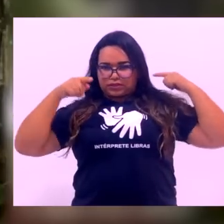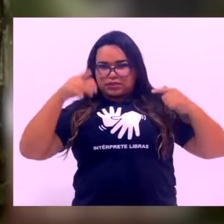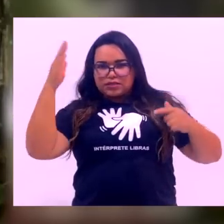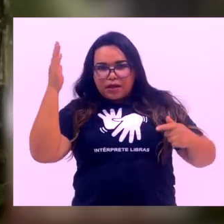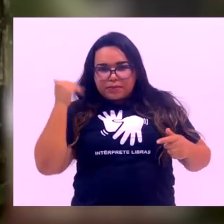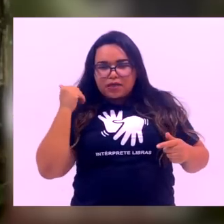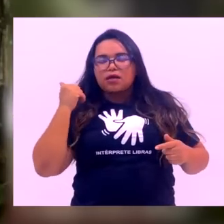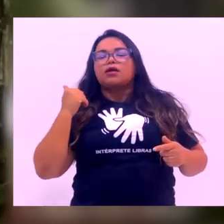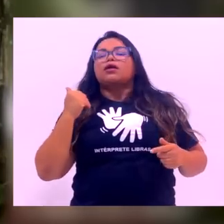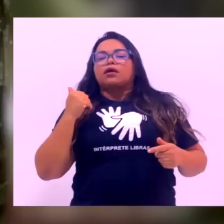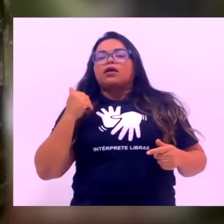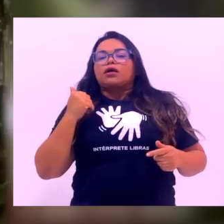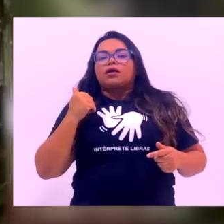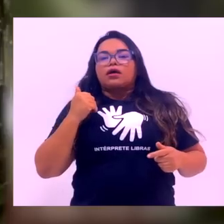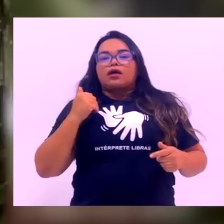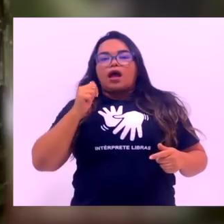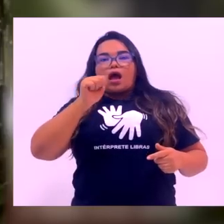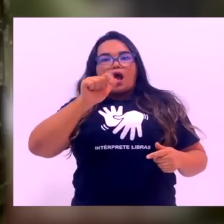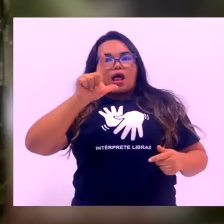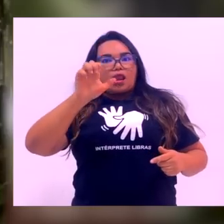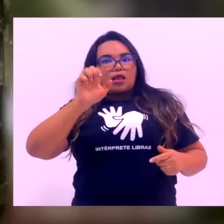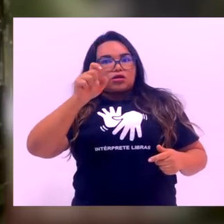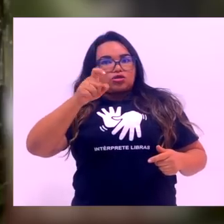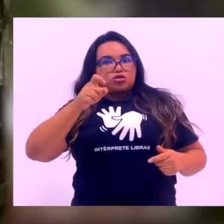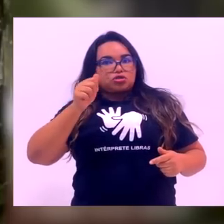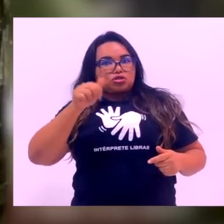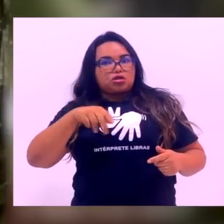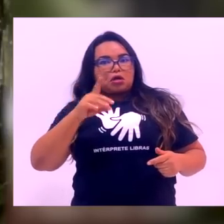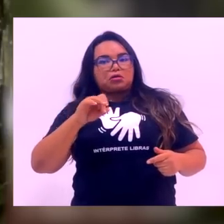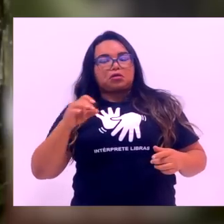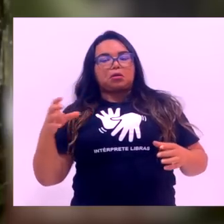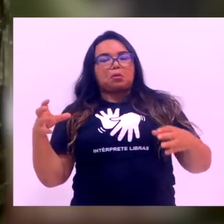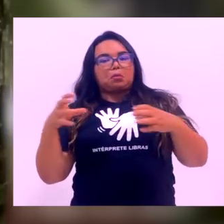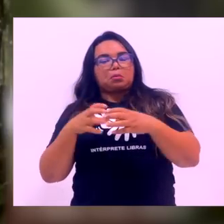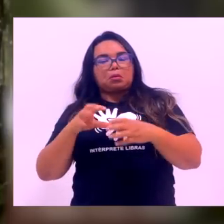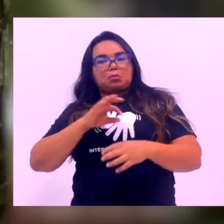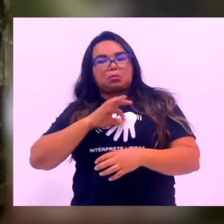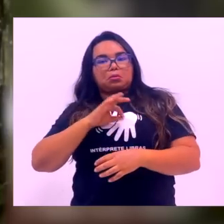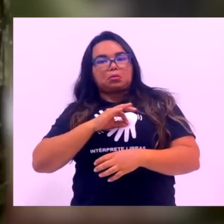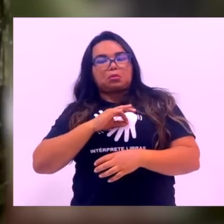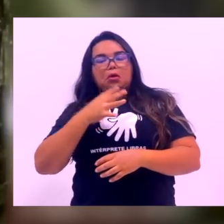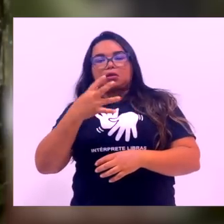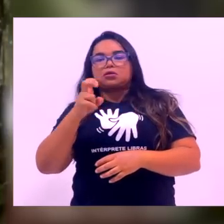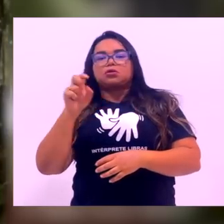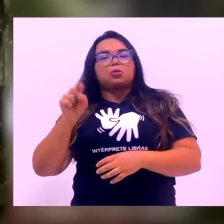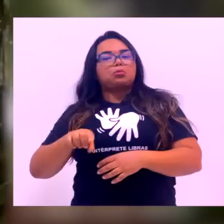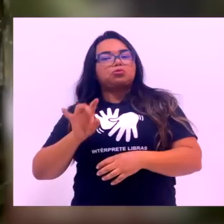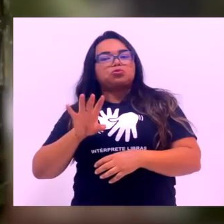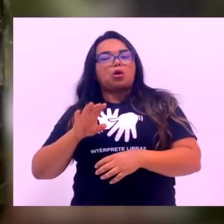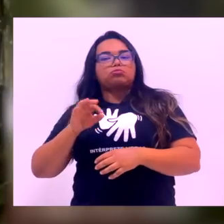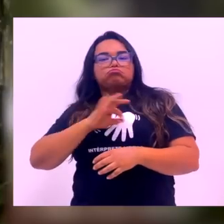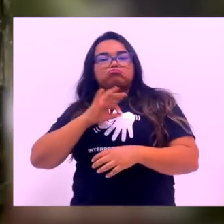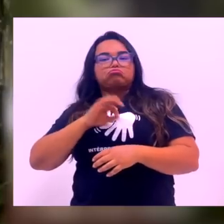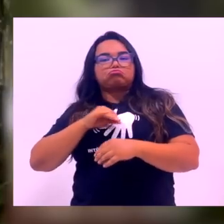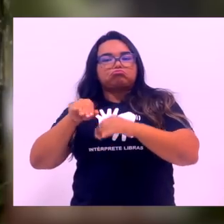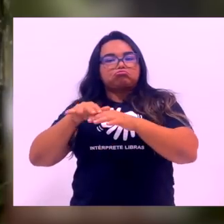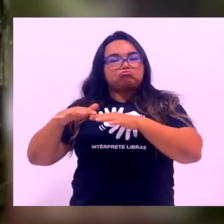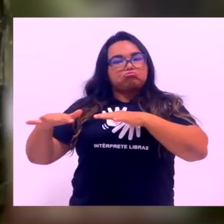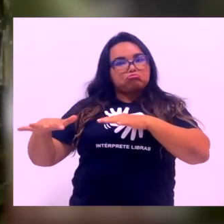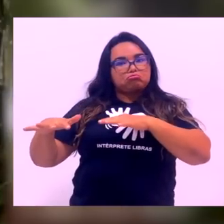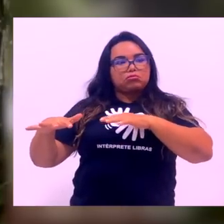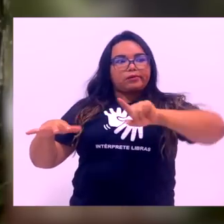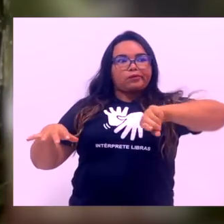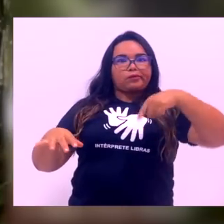que Alexandre o Grande destruiu o exército Medo-Persa com um exército de apenas 45 mil soldados? E